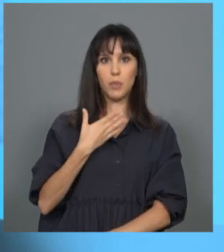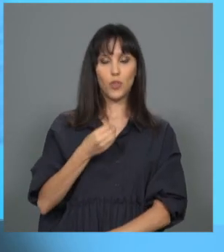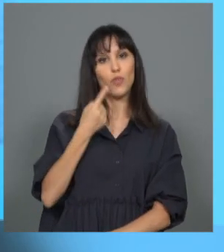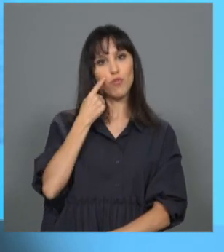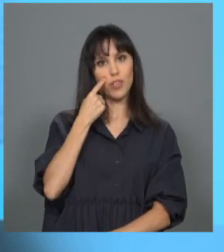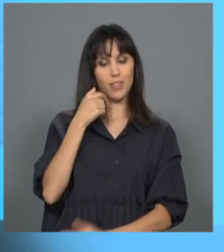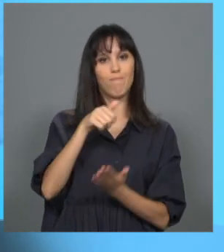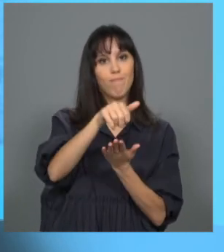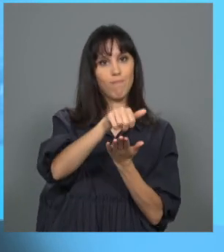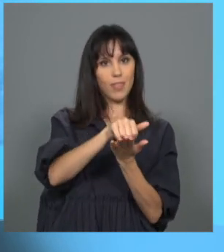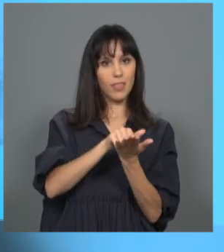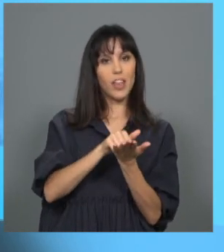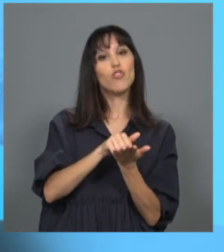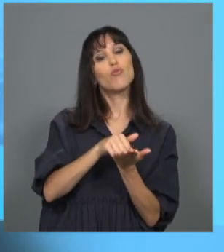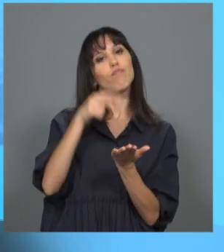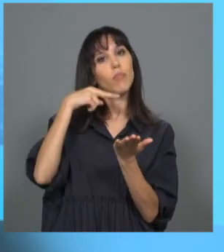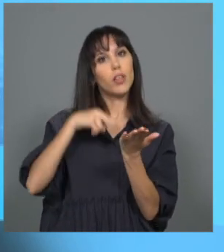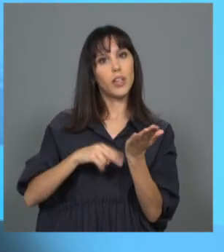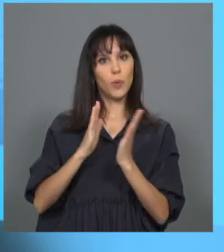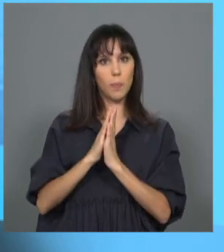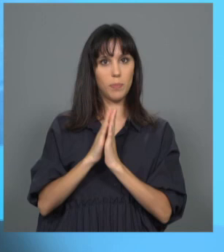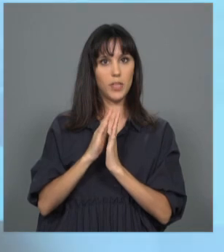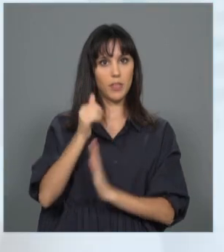do Evangelho que é lido nas missas deste domingo.